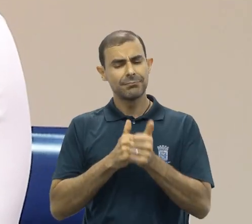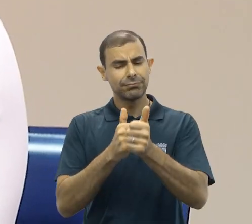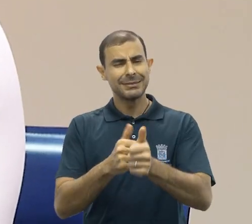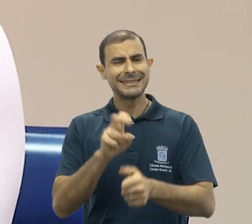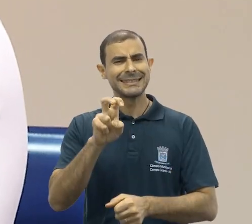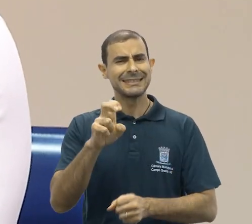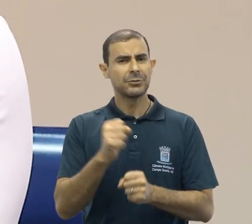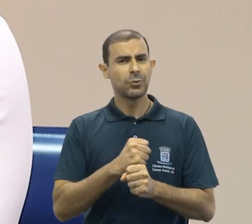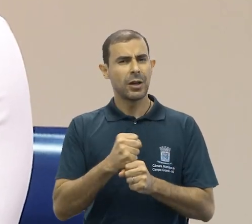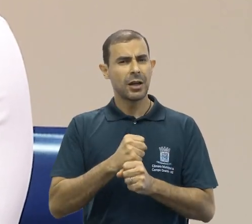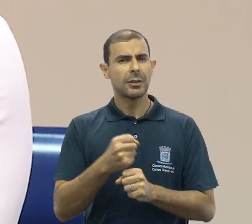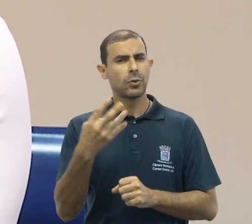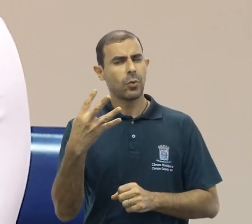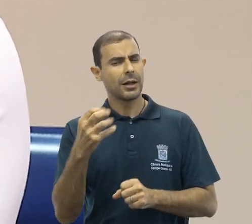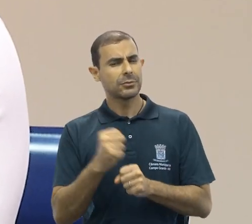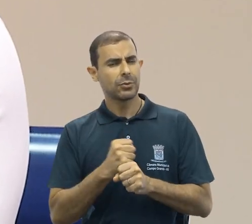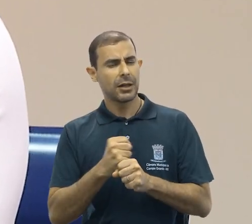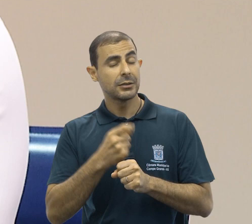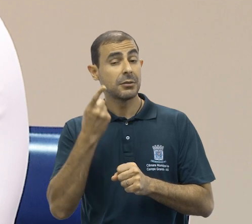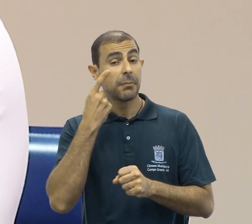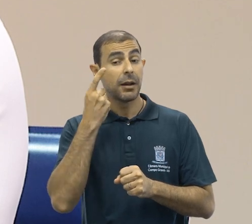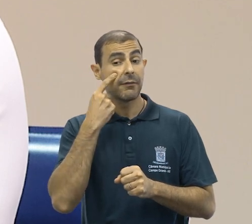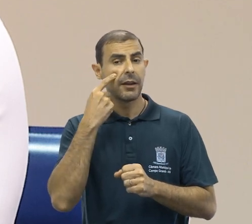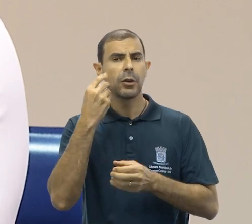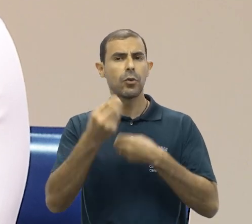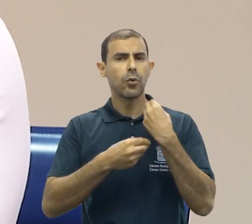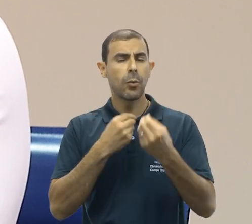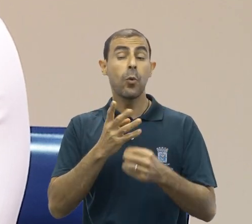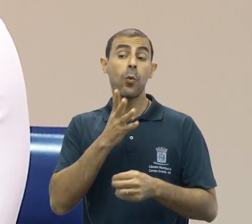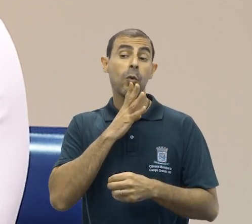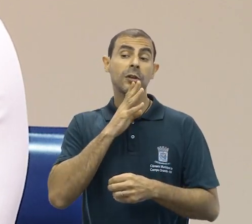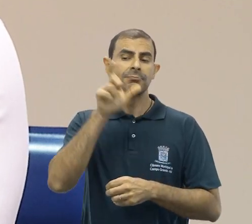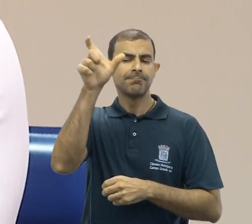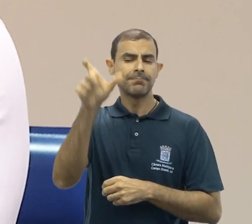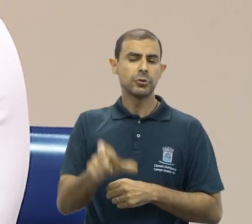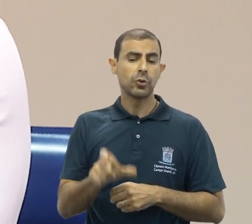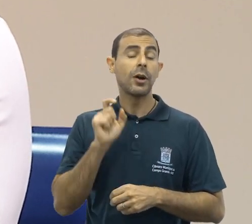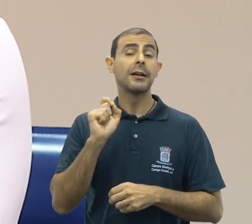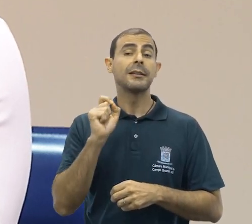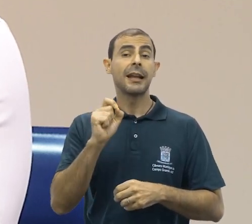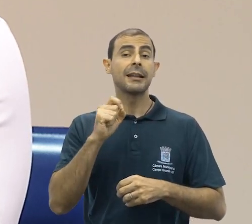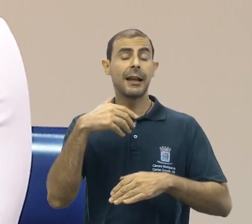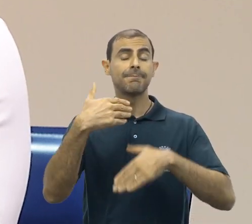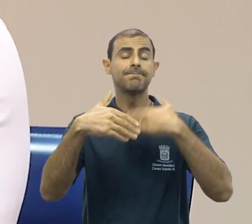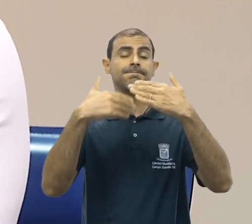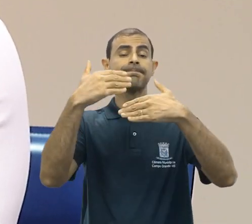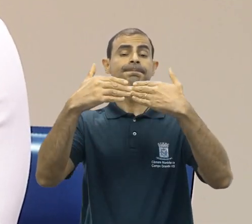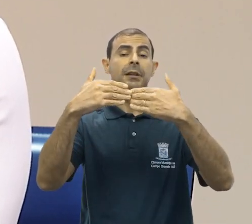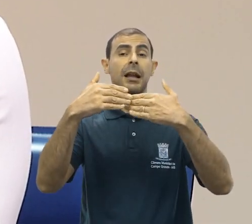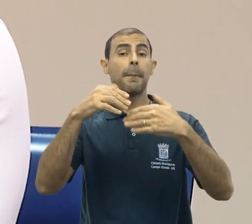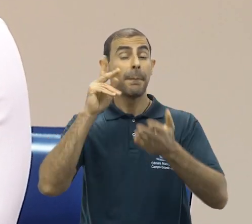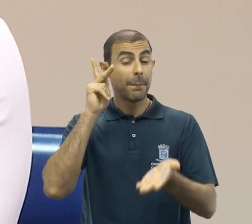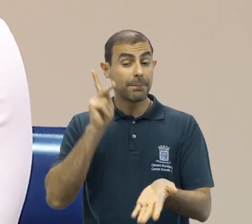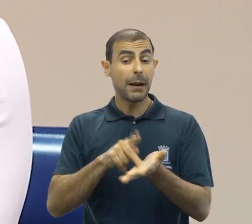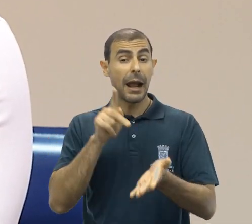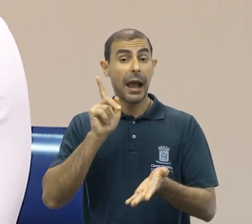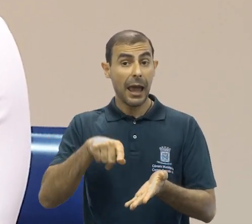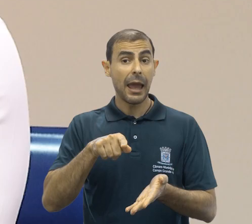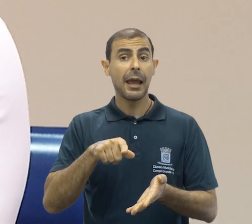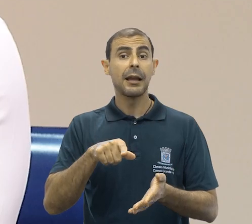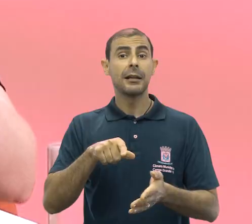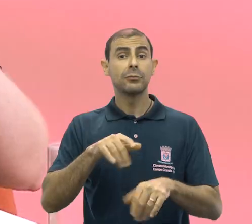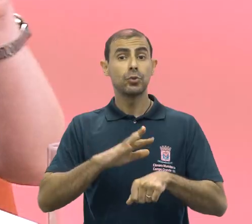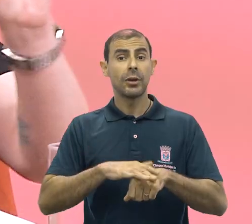anos, 4, 5 anos do paciente é o ideal para ver a evolução e a gente conhecer bem o paciente para dizer que é realmente Parkinson, né? E é